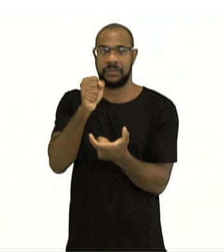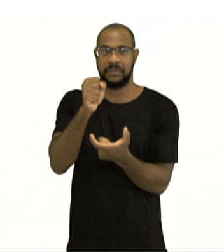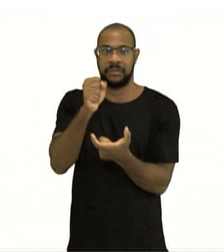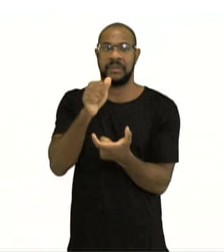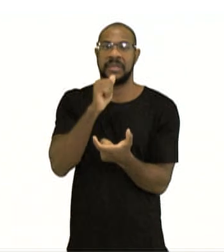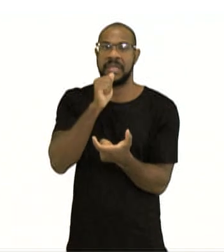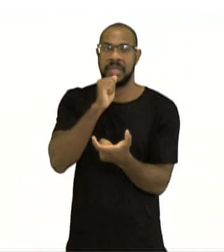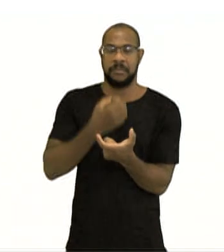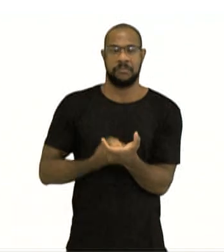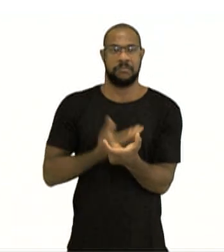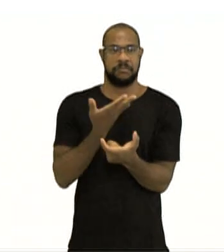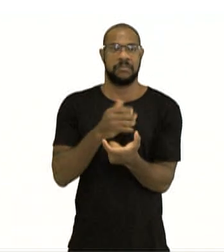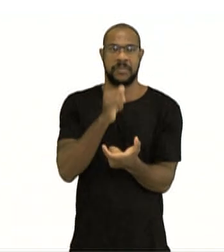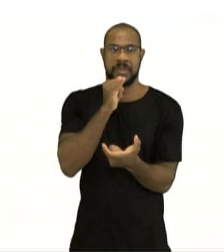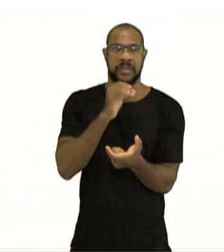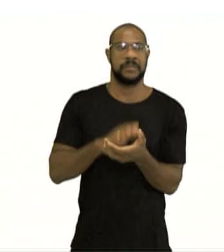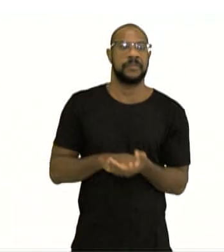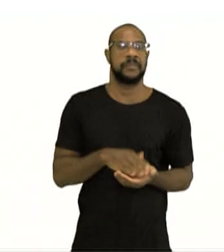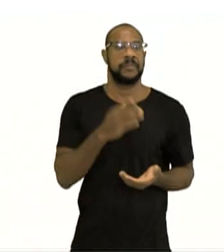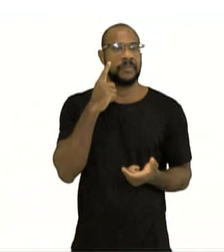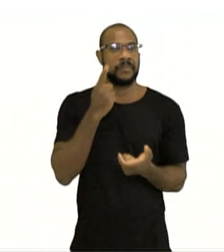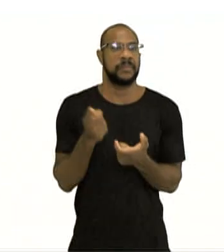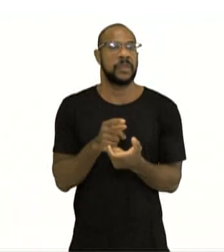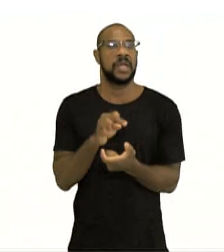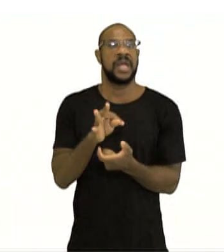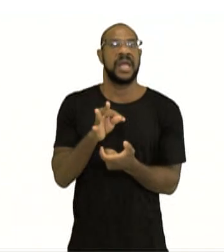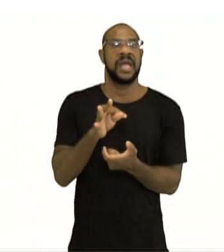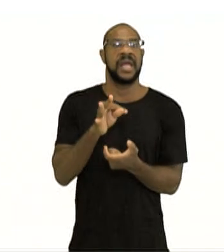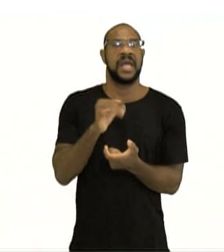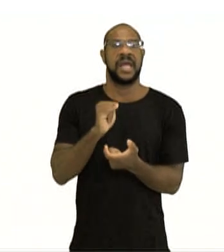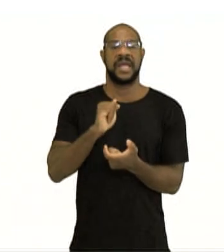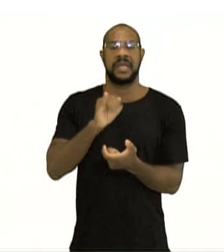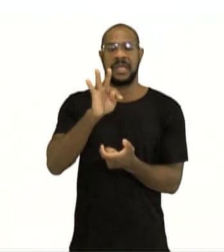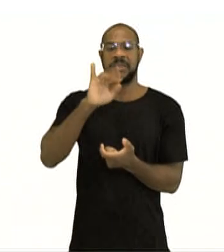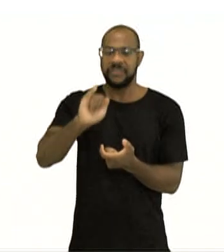mais entonação. Então, ó, título,